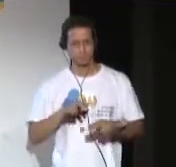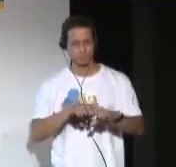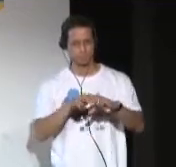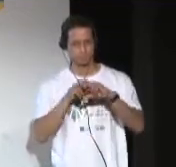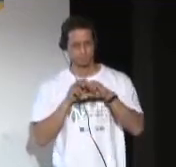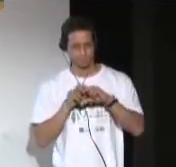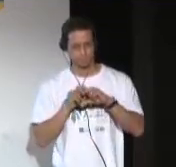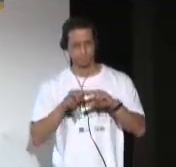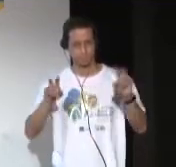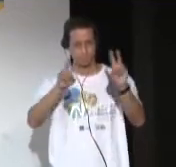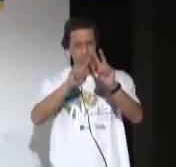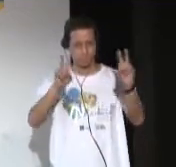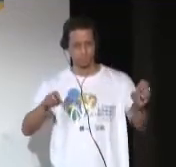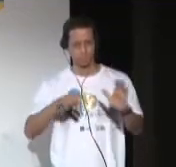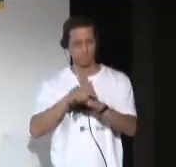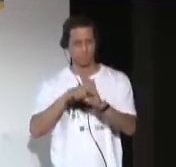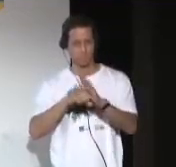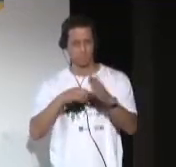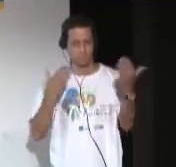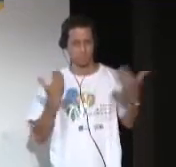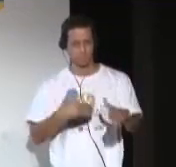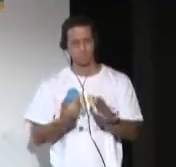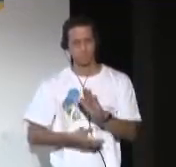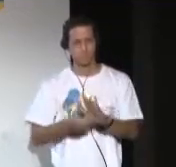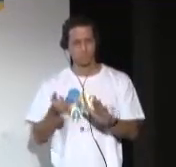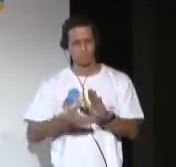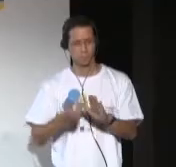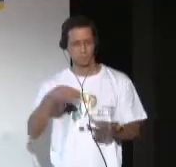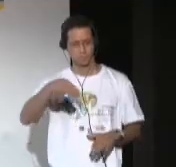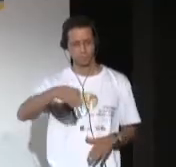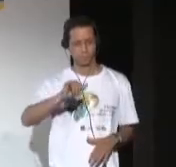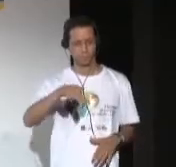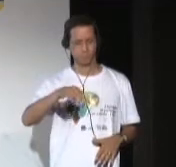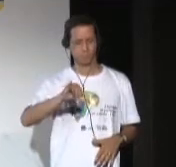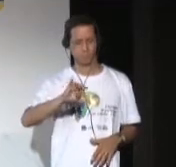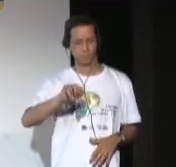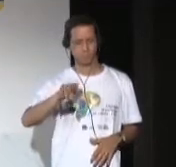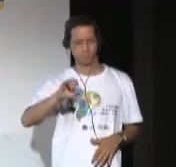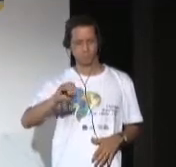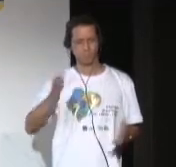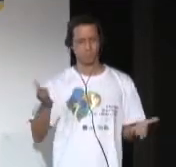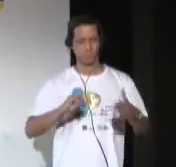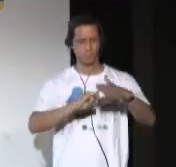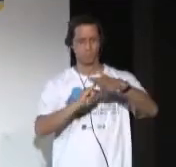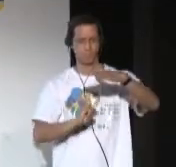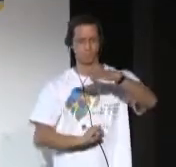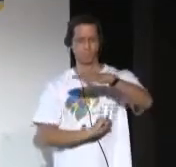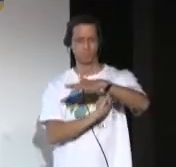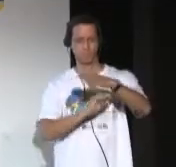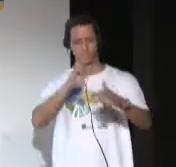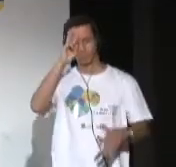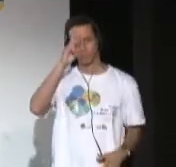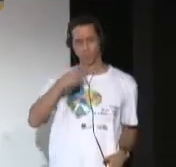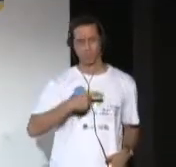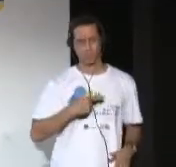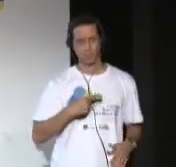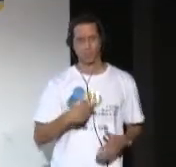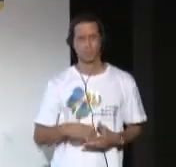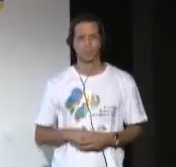Cambridge. E durante muitos anos, nós utilizávamos a expertise deles para